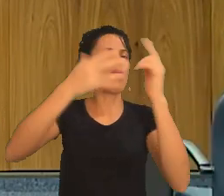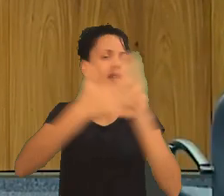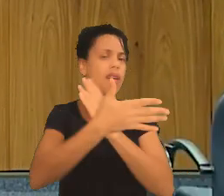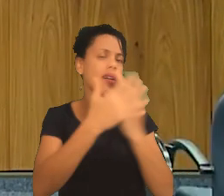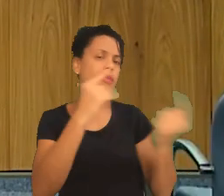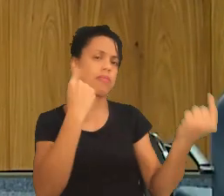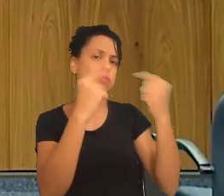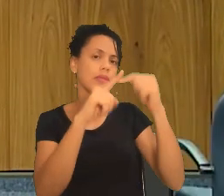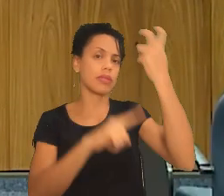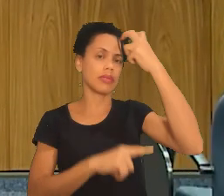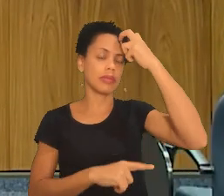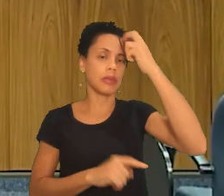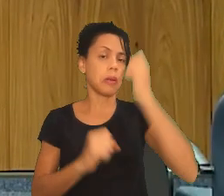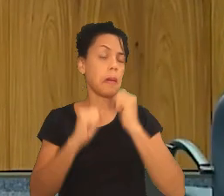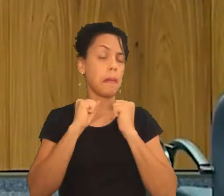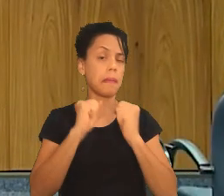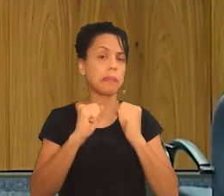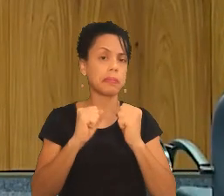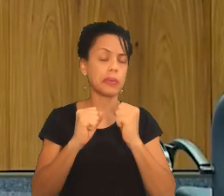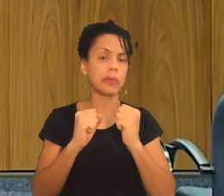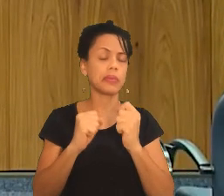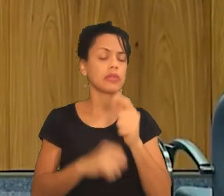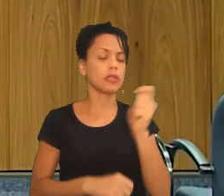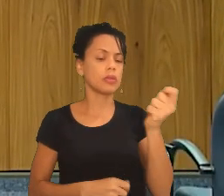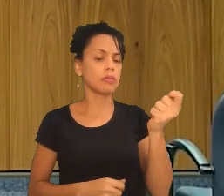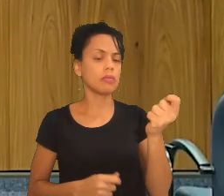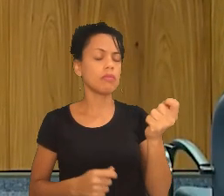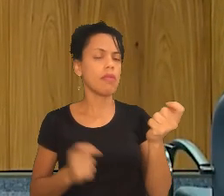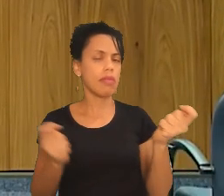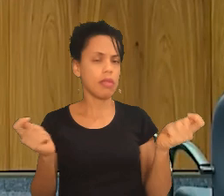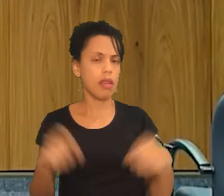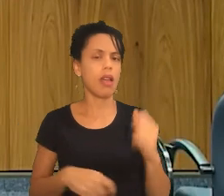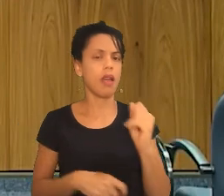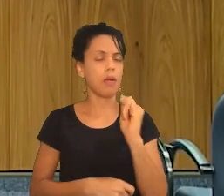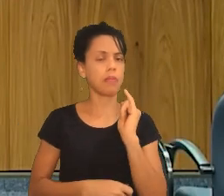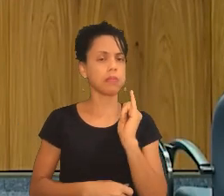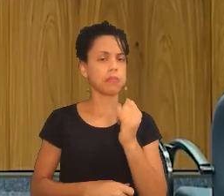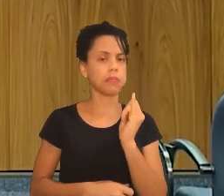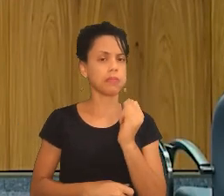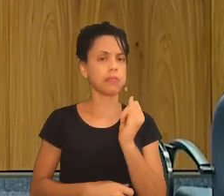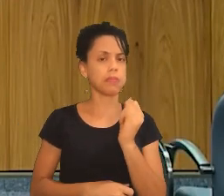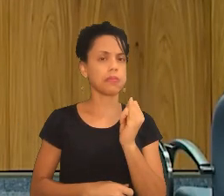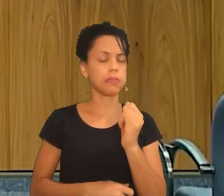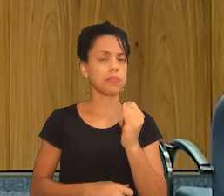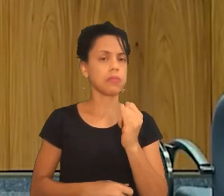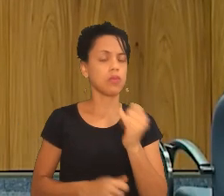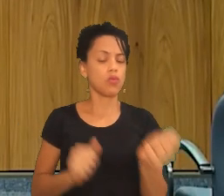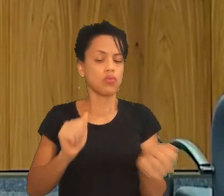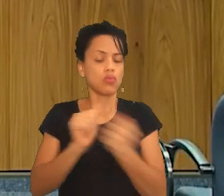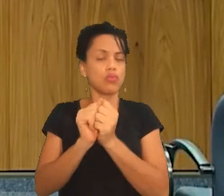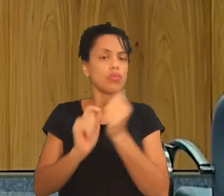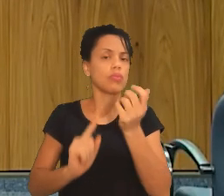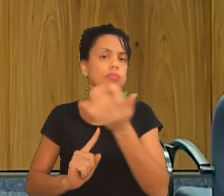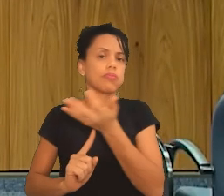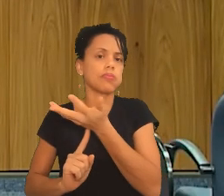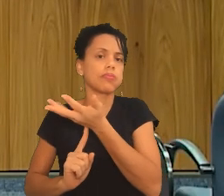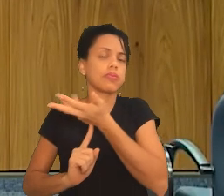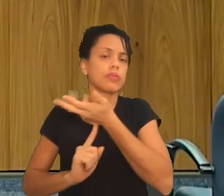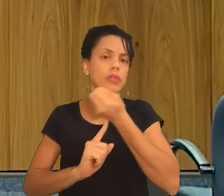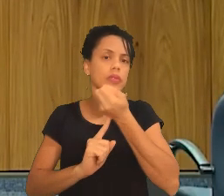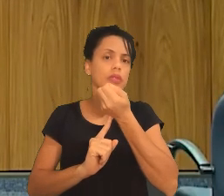ser mais bem narrados ou às vezes sublimados com a arte, com a